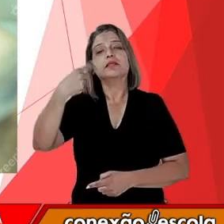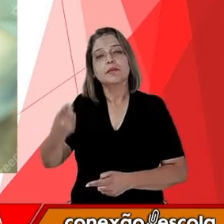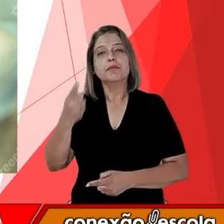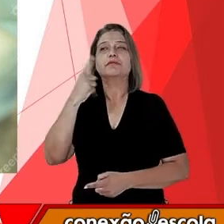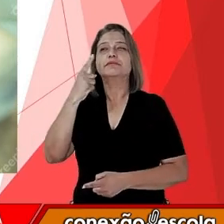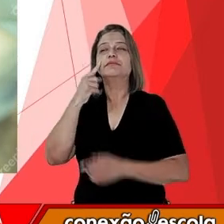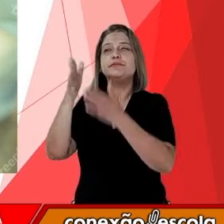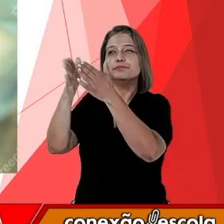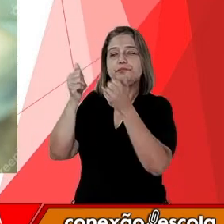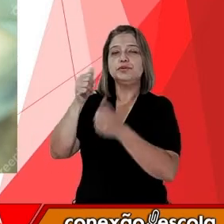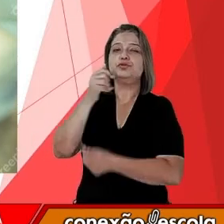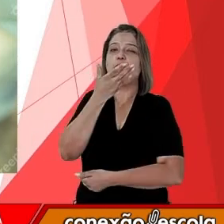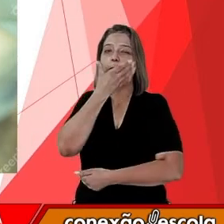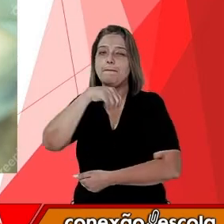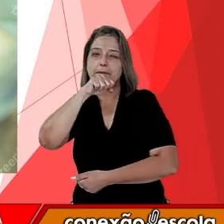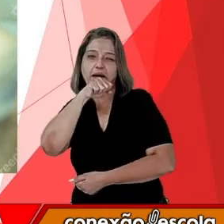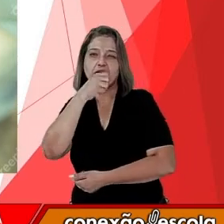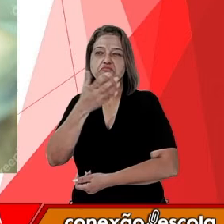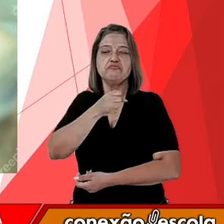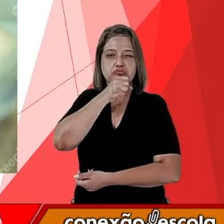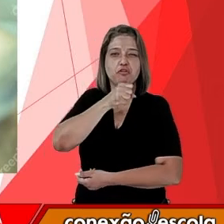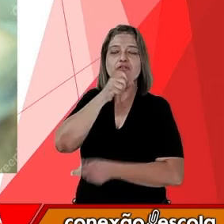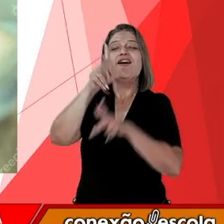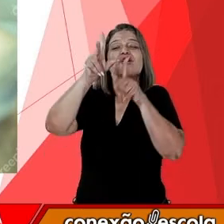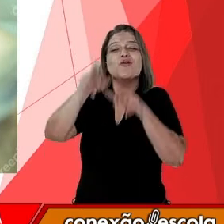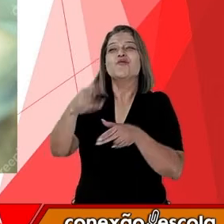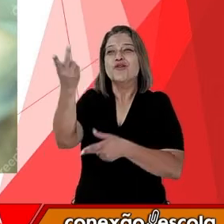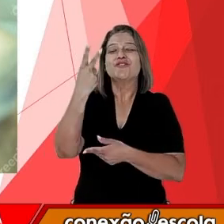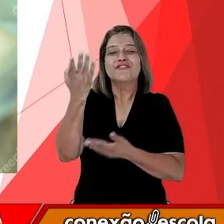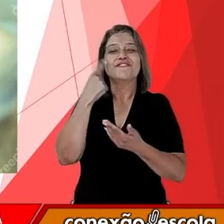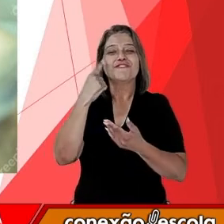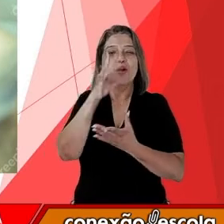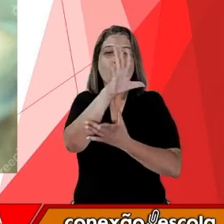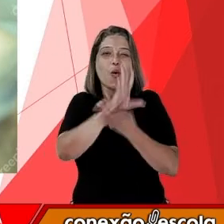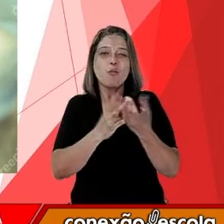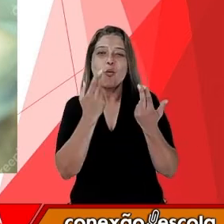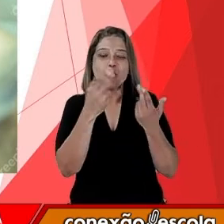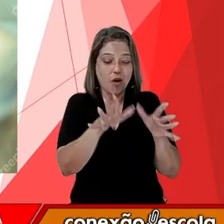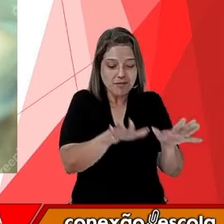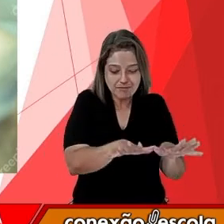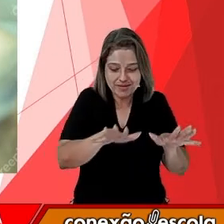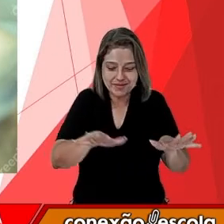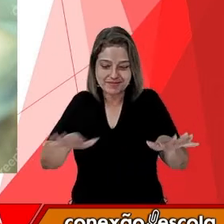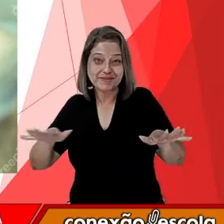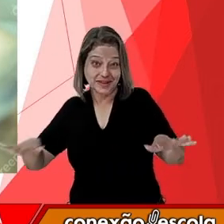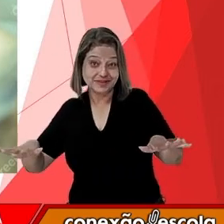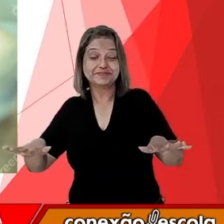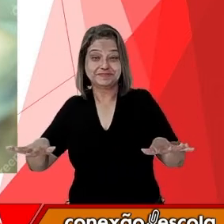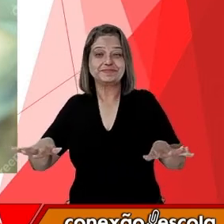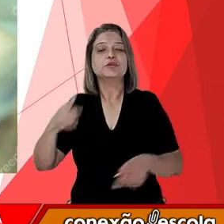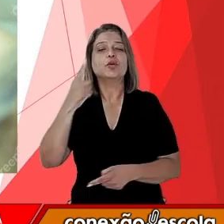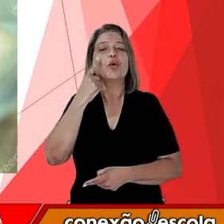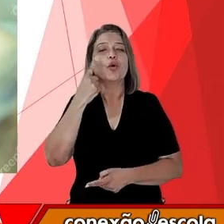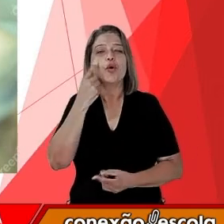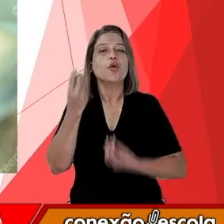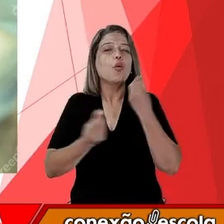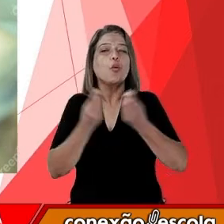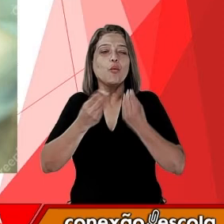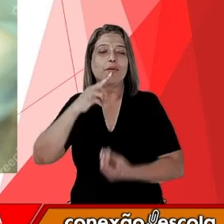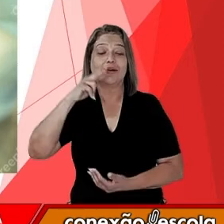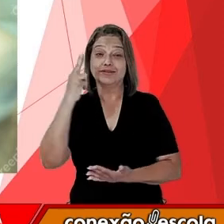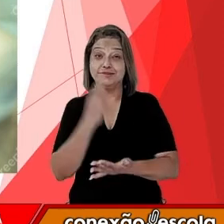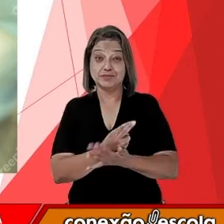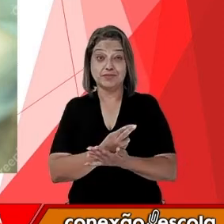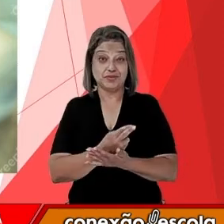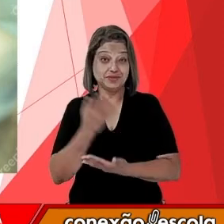para os seus pais e avós também medirem o comprimento da mesa, usando o palmo. Veja só os